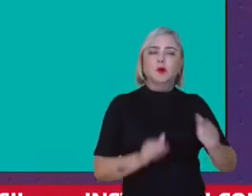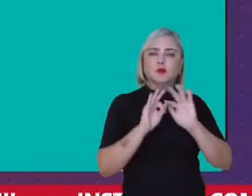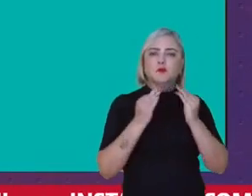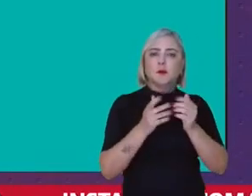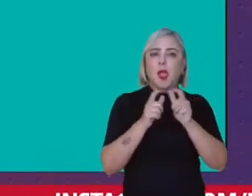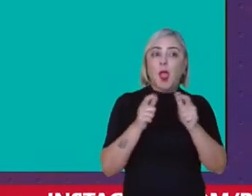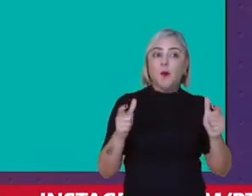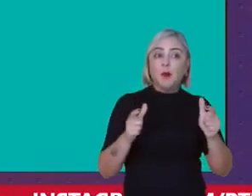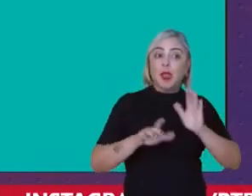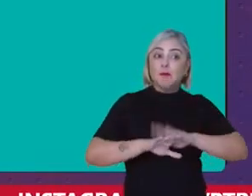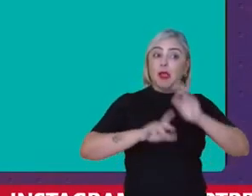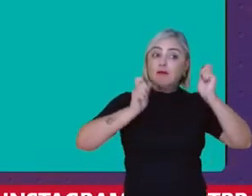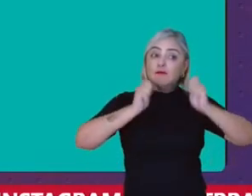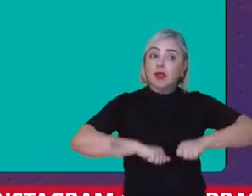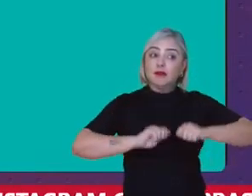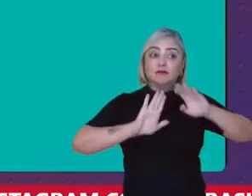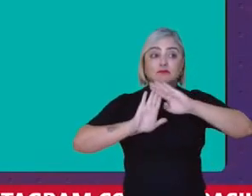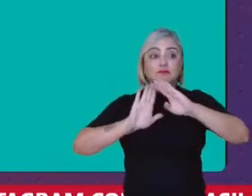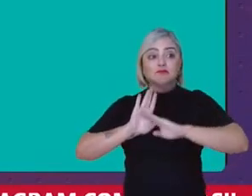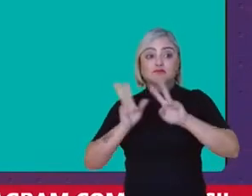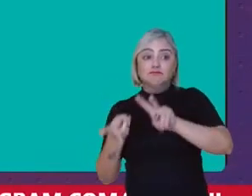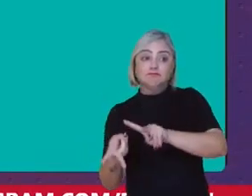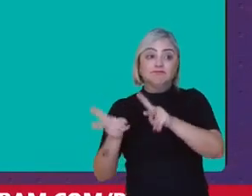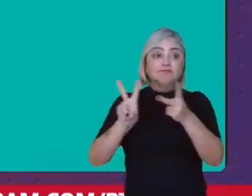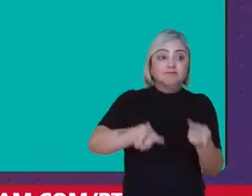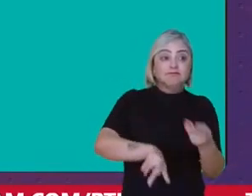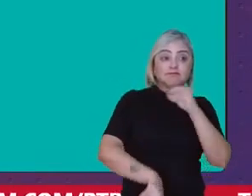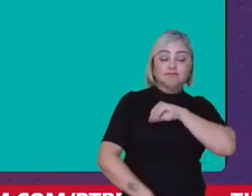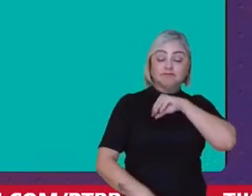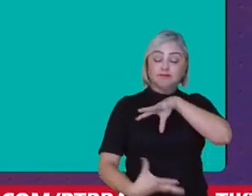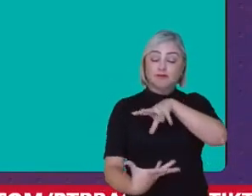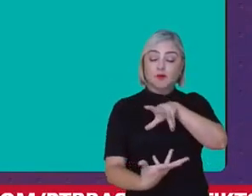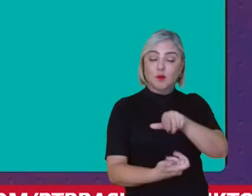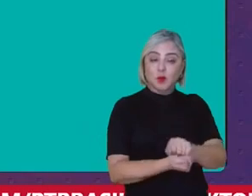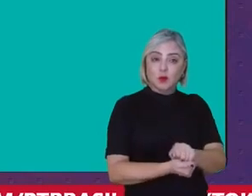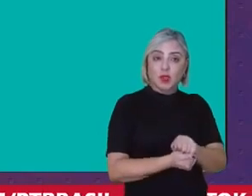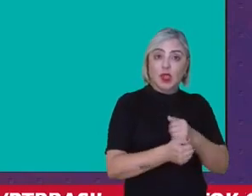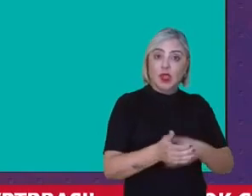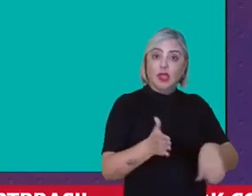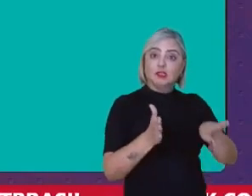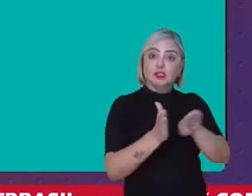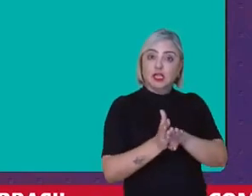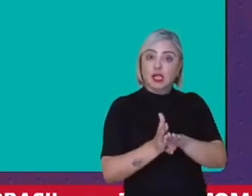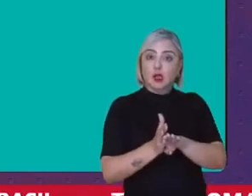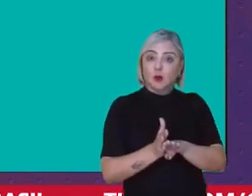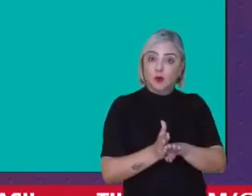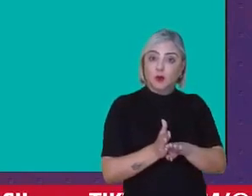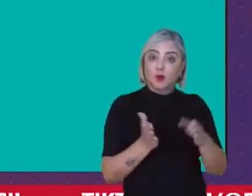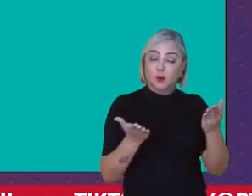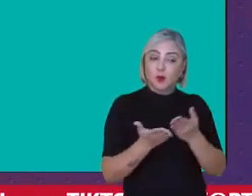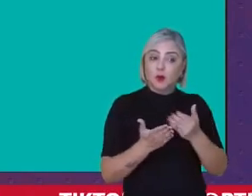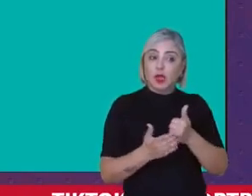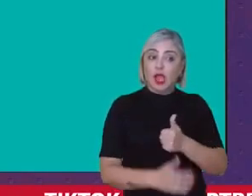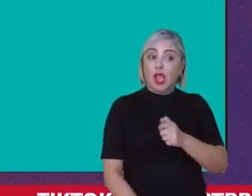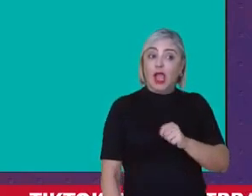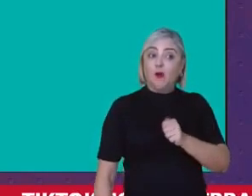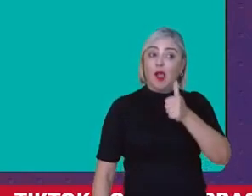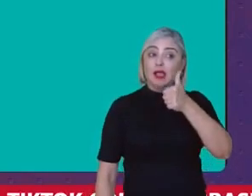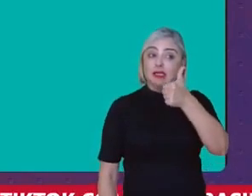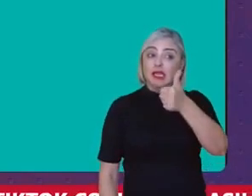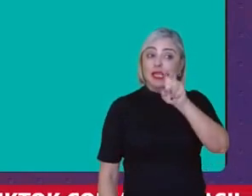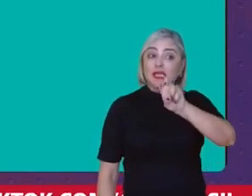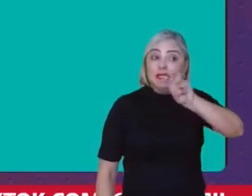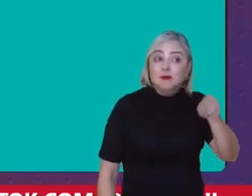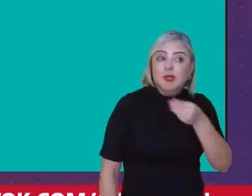o maior e mais eficiente programa de transferência de renda do mundo? Ele chega hoje a quase 15 milhões de famílias, tinha que